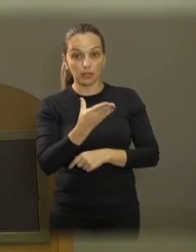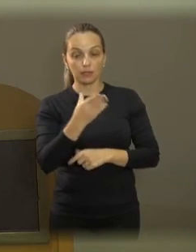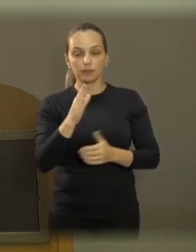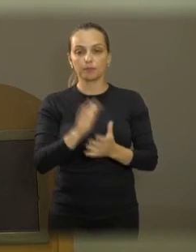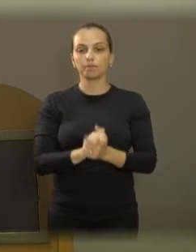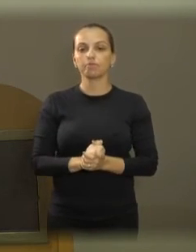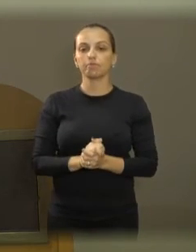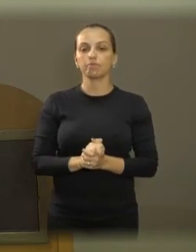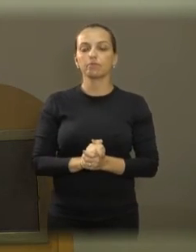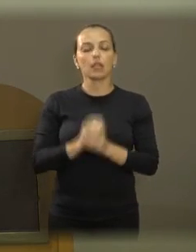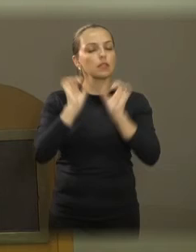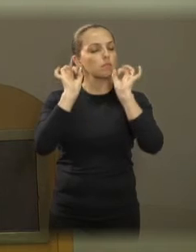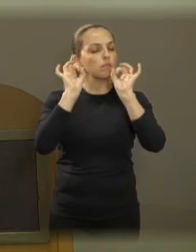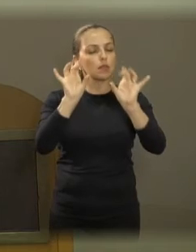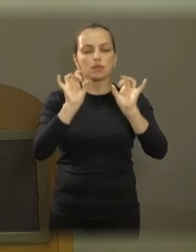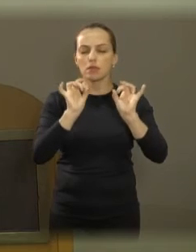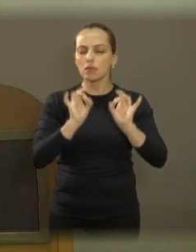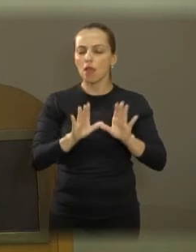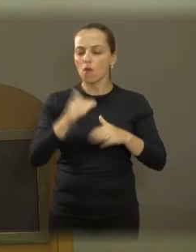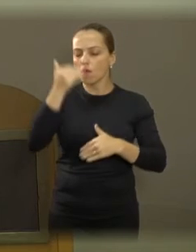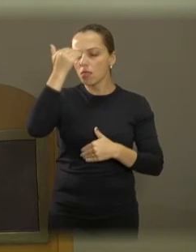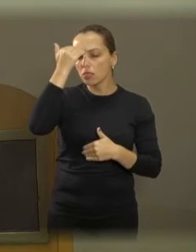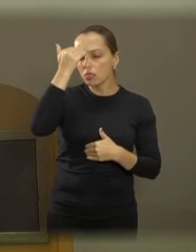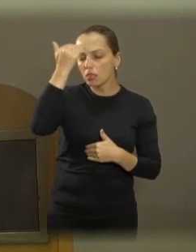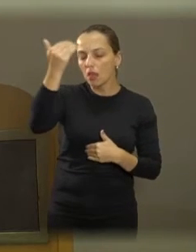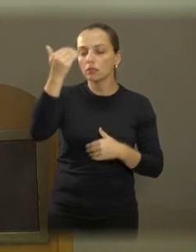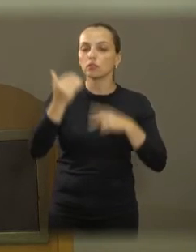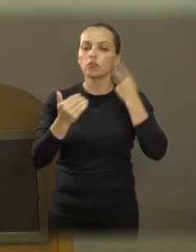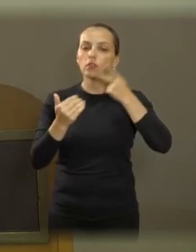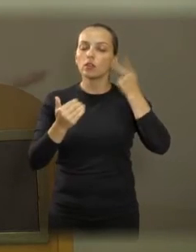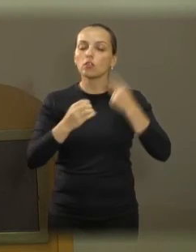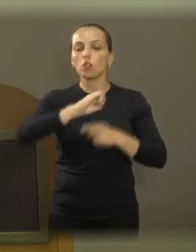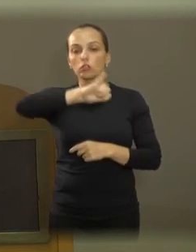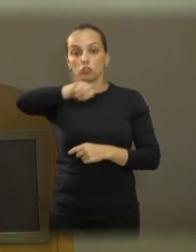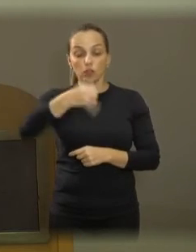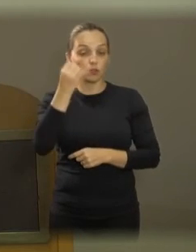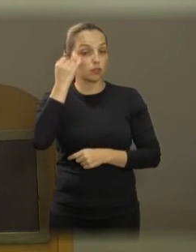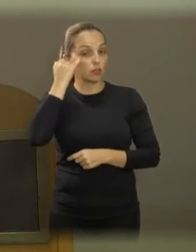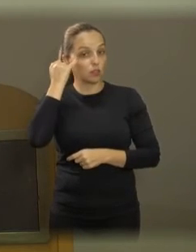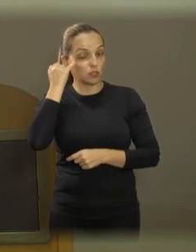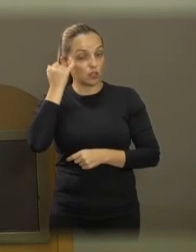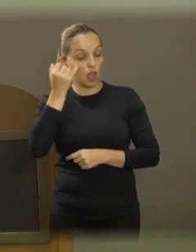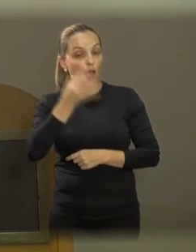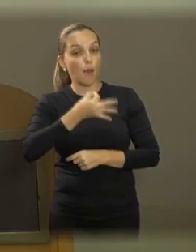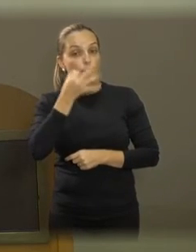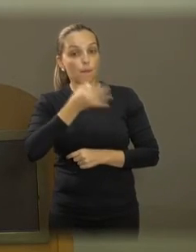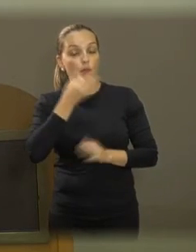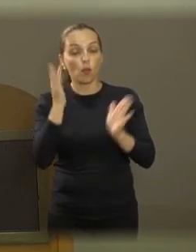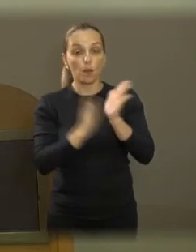Agradeço especialmente nessa noite também o vereador Jefferson Yashuda, o autor da Lei Municipal